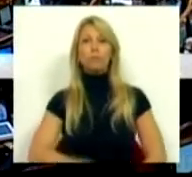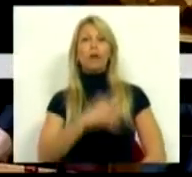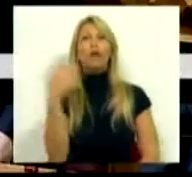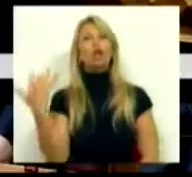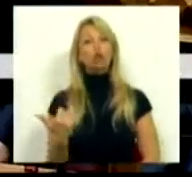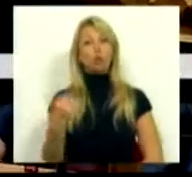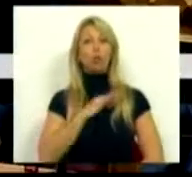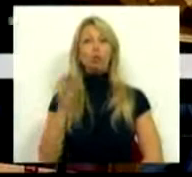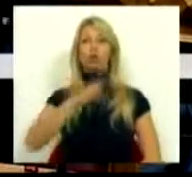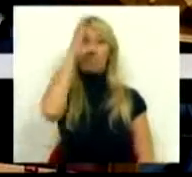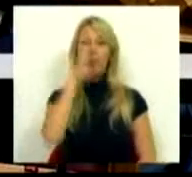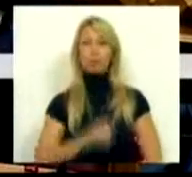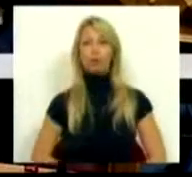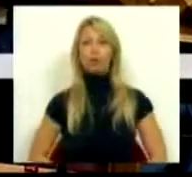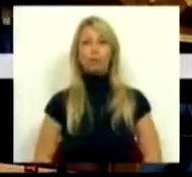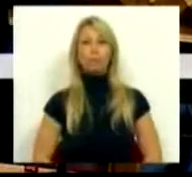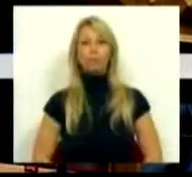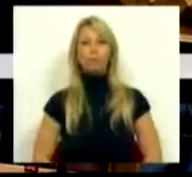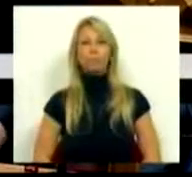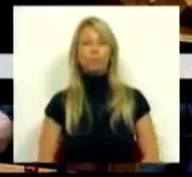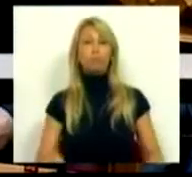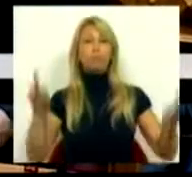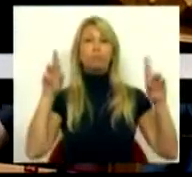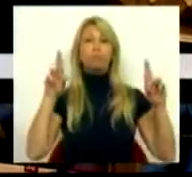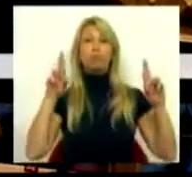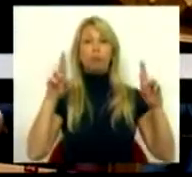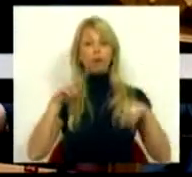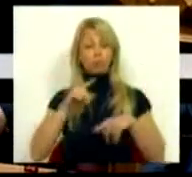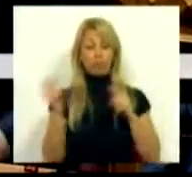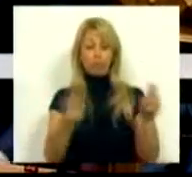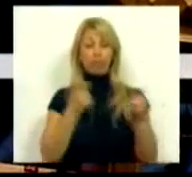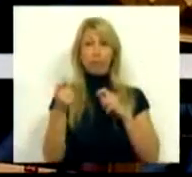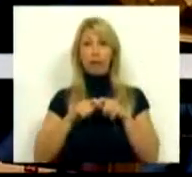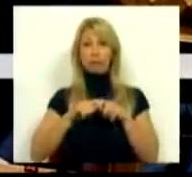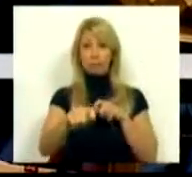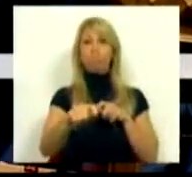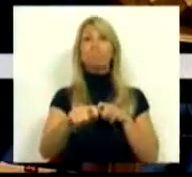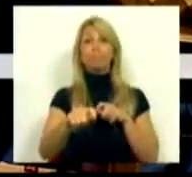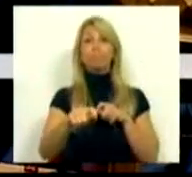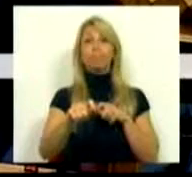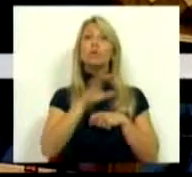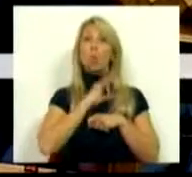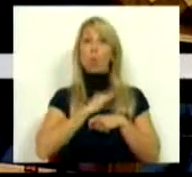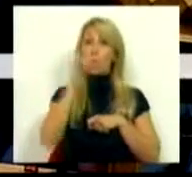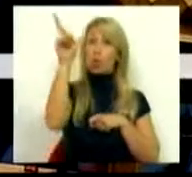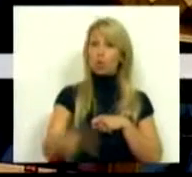Segundo, Sr. Primeiro-Ministro, espero que ao longo deste debate o senhor possa